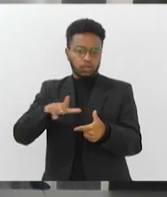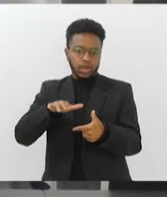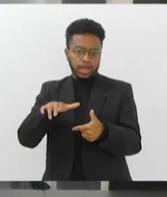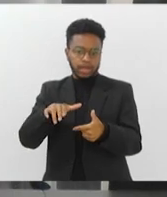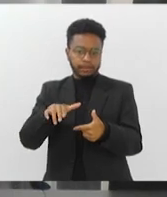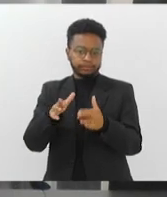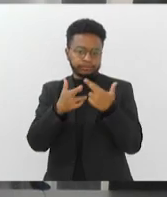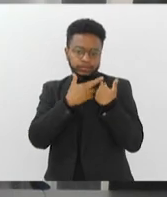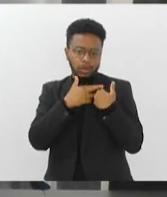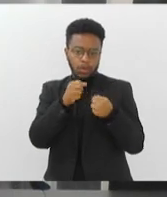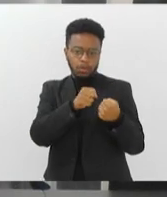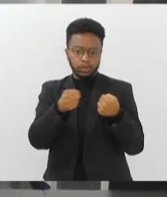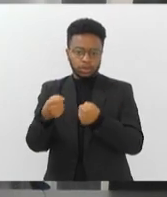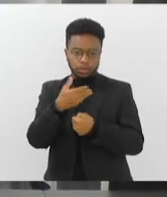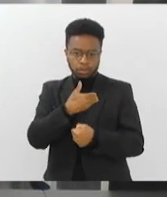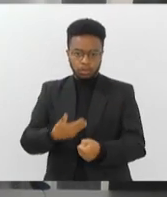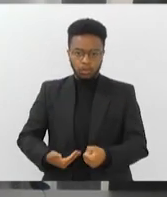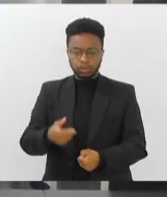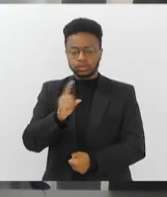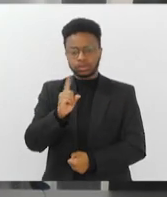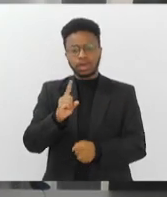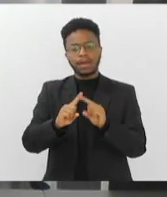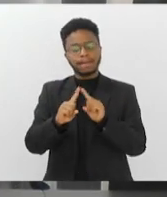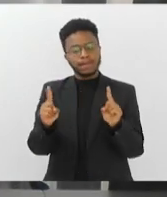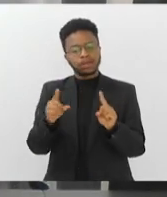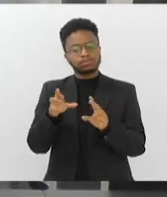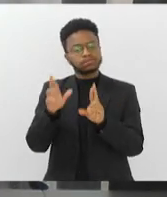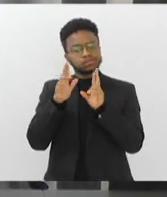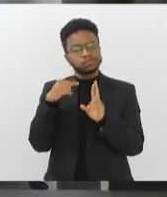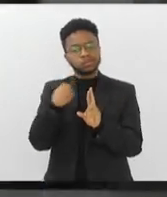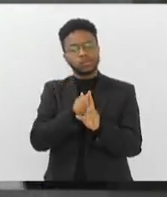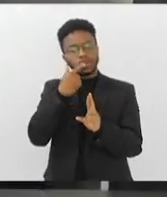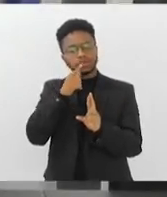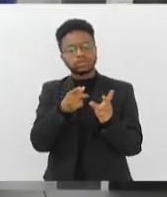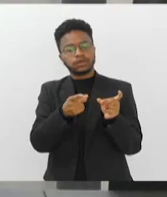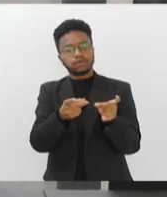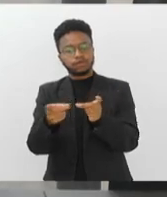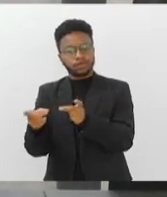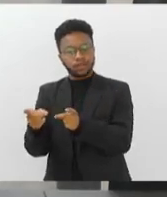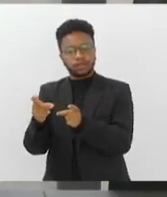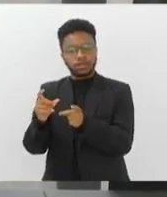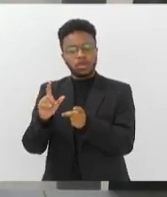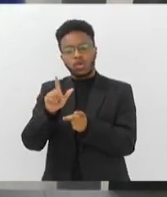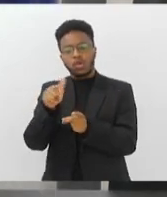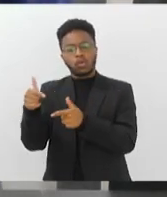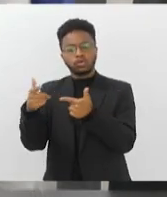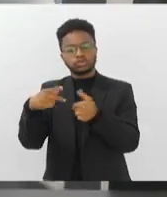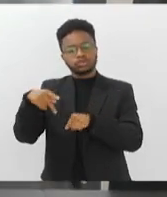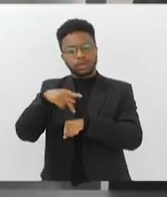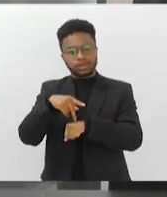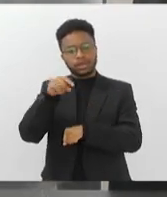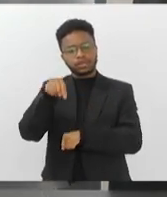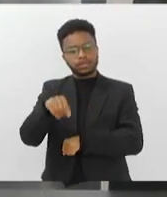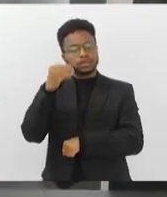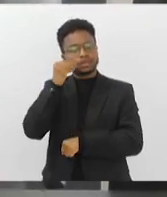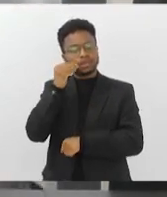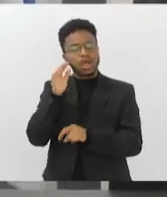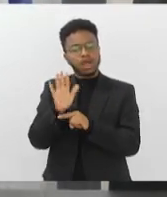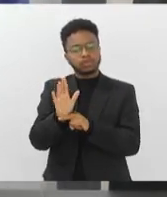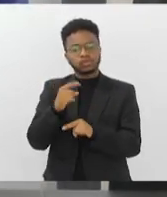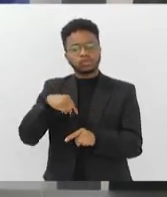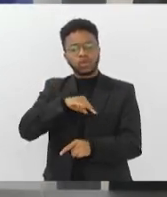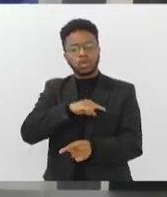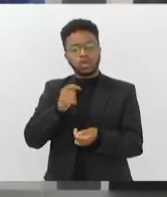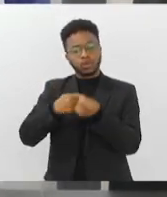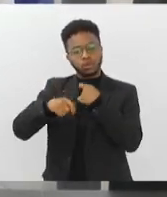poder público, mas que a gente possa sediar uma bolsa de comercialização internacional de carbono aqui, para aquecer a nossa economia, dar